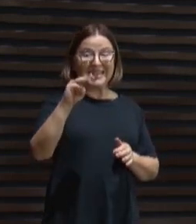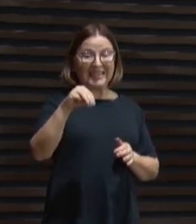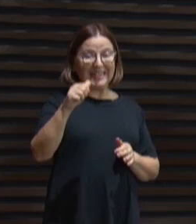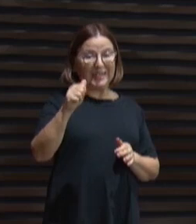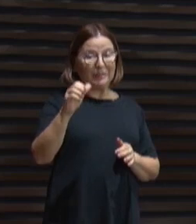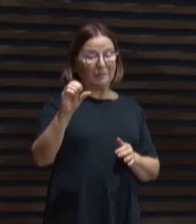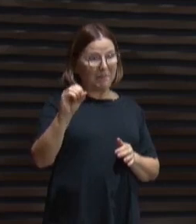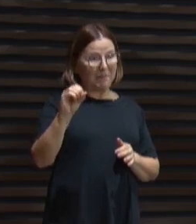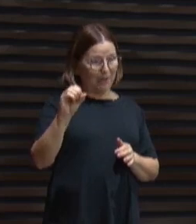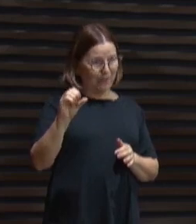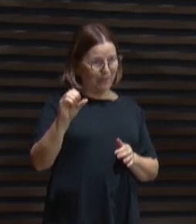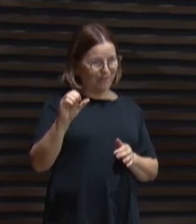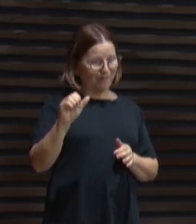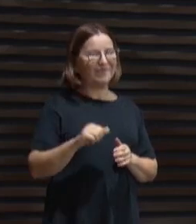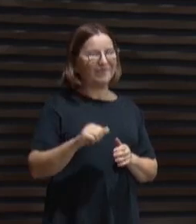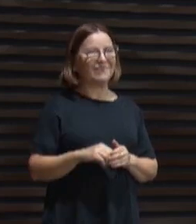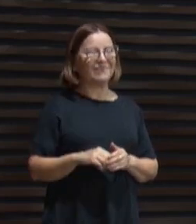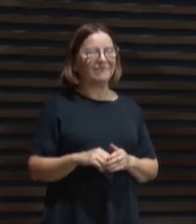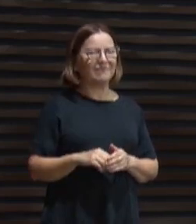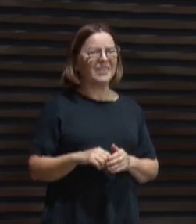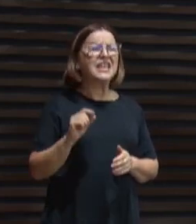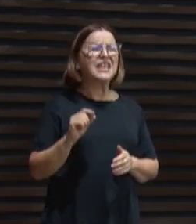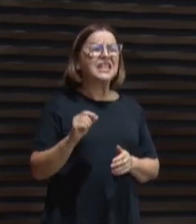Quem era Simão Pedro? Um Zé Ninguém.